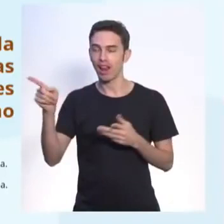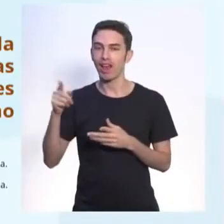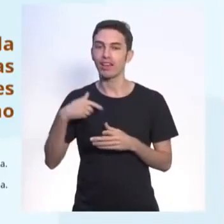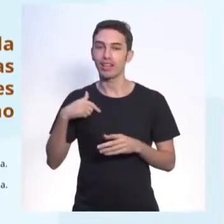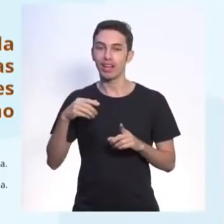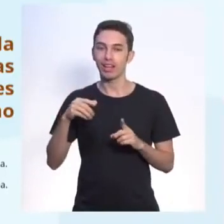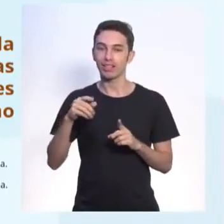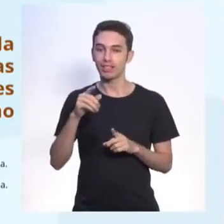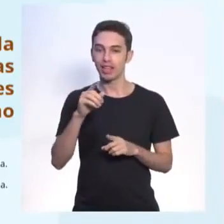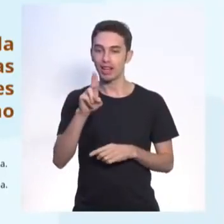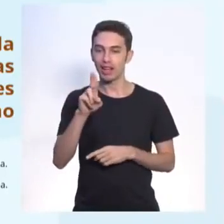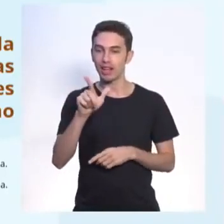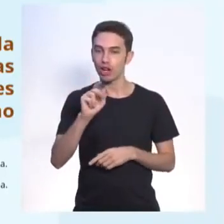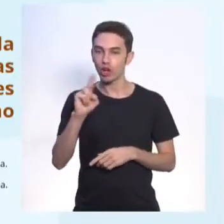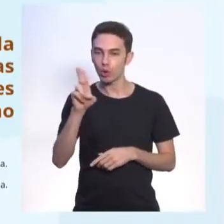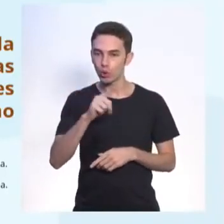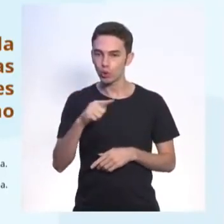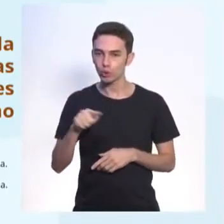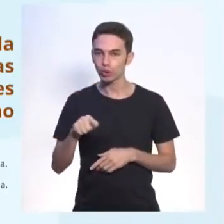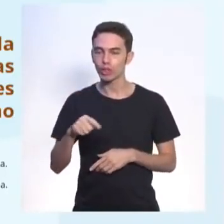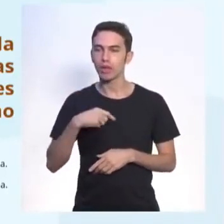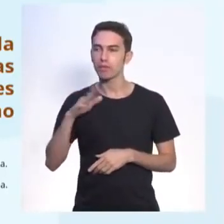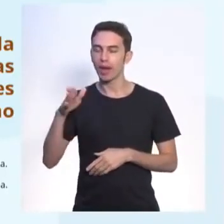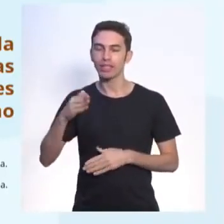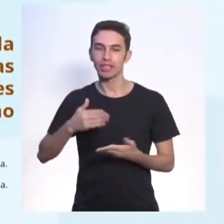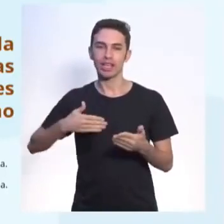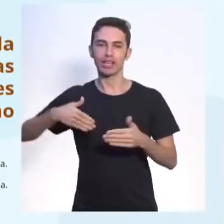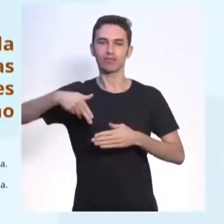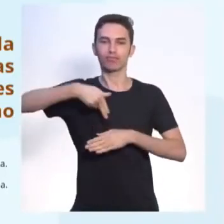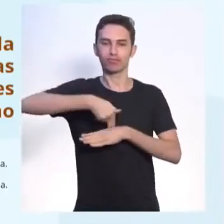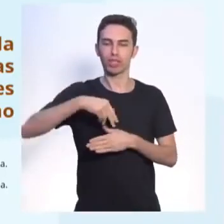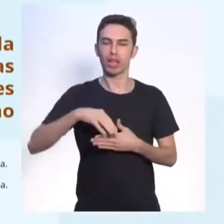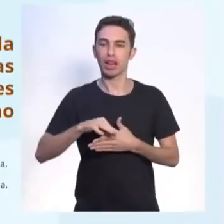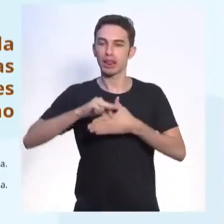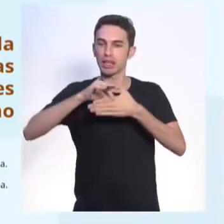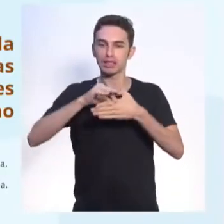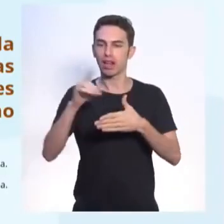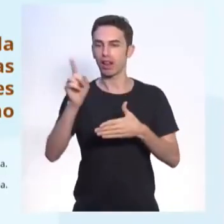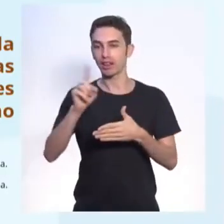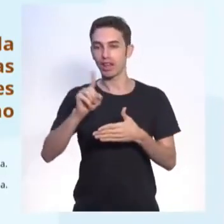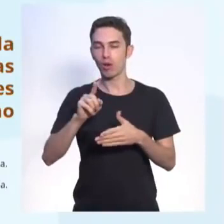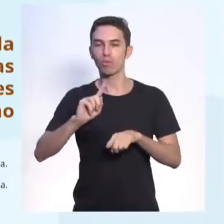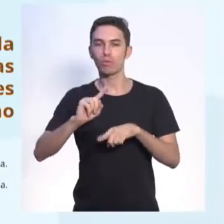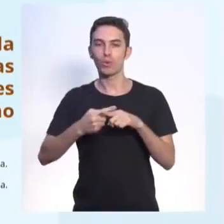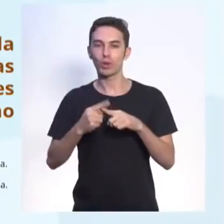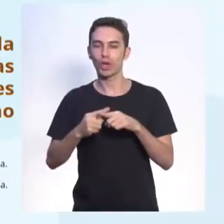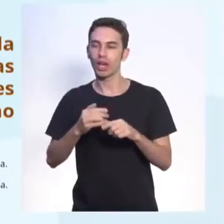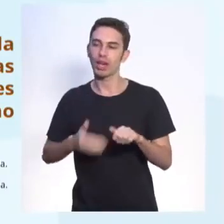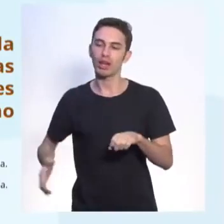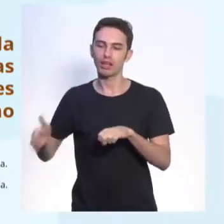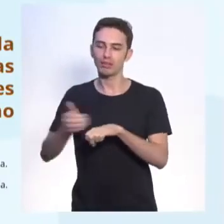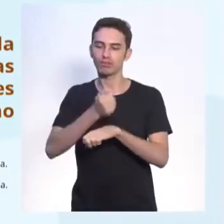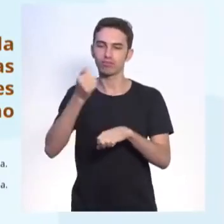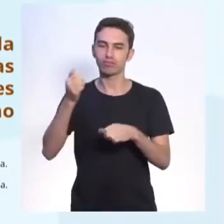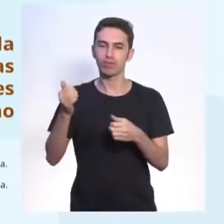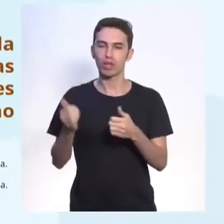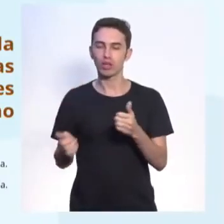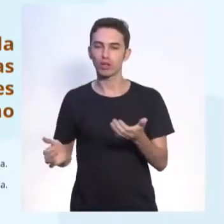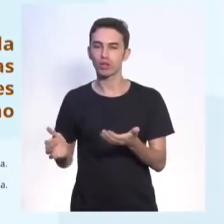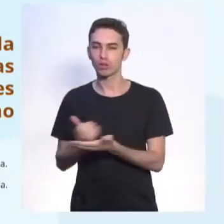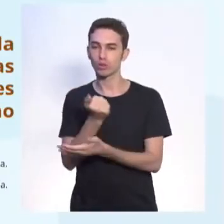São Paulo, mas que não assumiu o poder porque o presidente Washington Luiz é deposto com o golpe